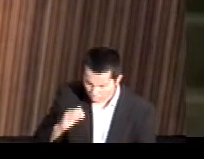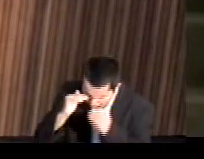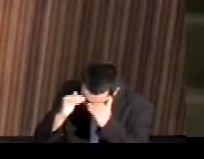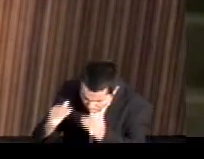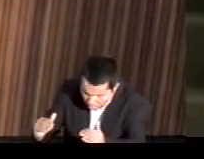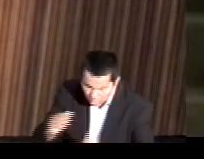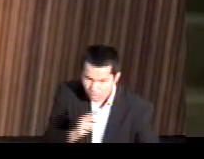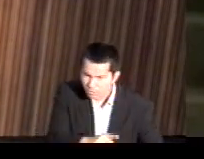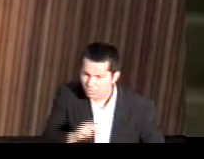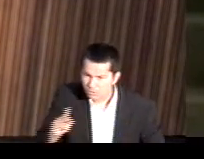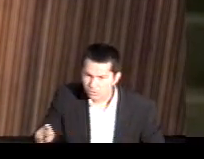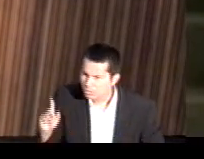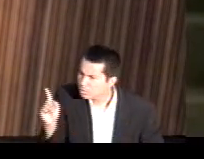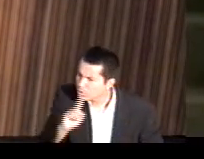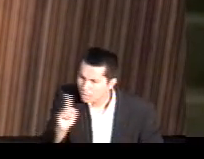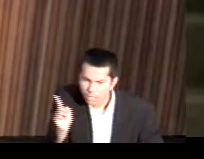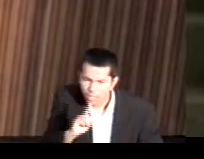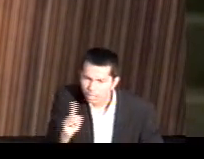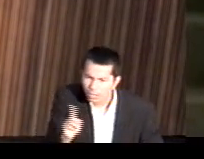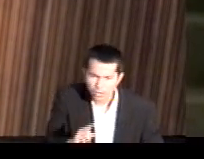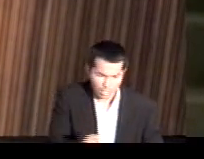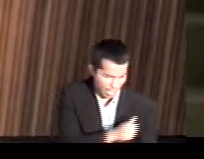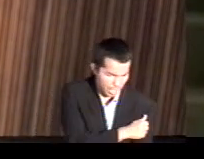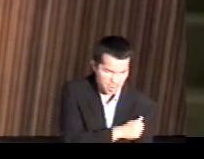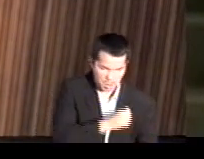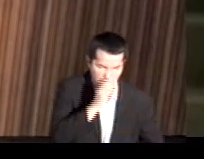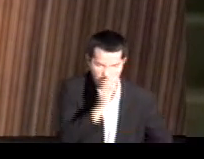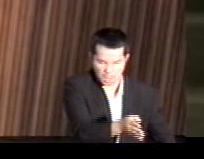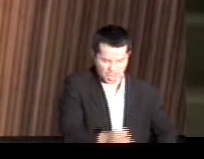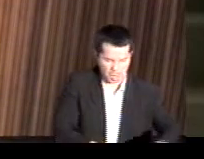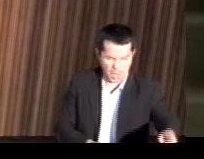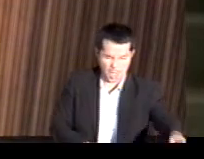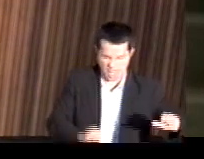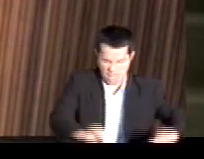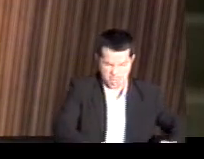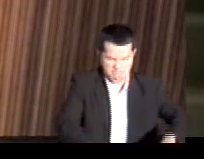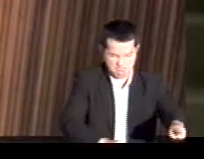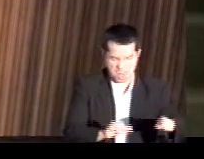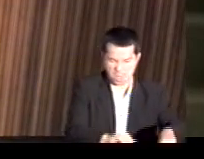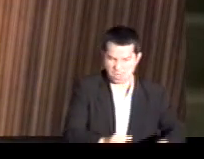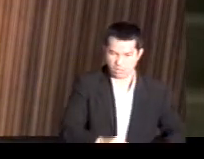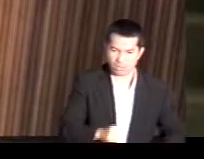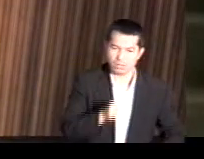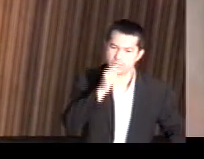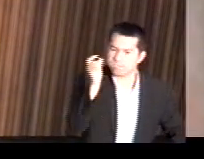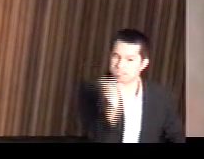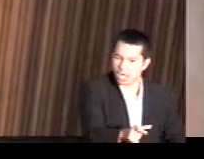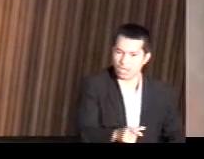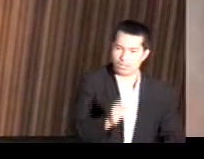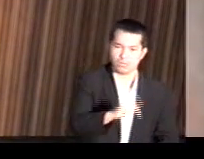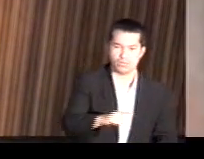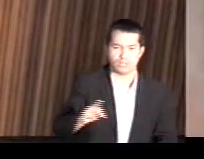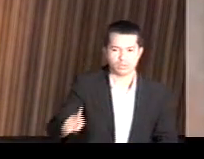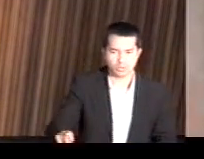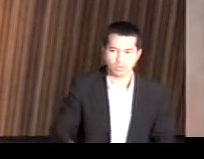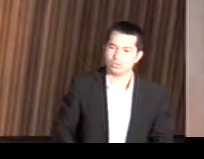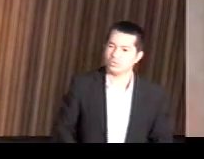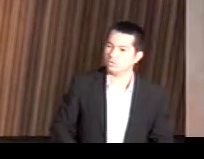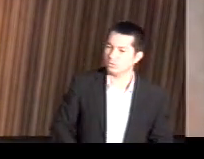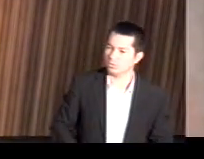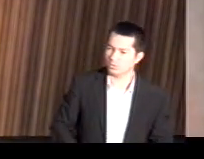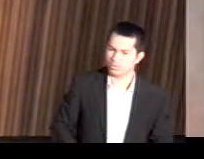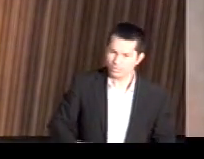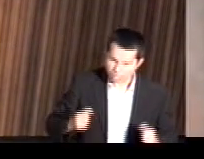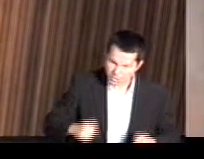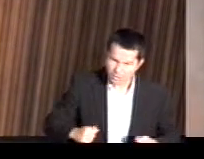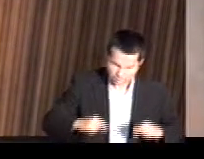gente está trabalhando para a gente dizer, olha, nós como cidadãos aqui de Curitiba precisamos valorizar os nossos